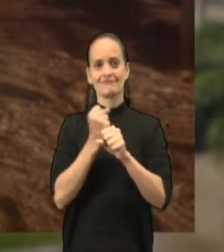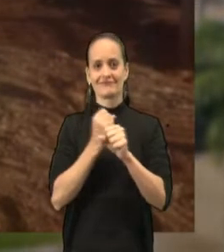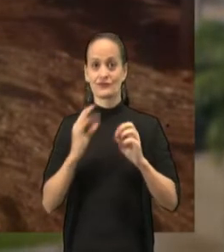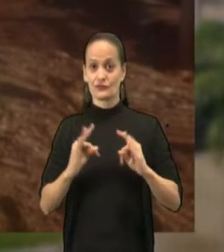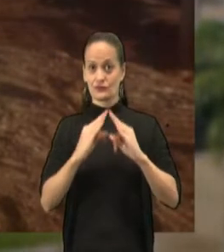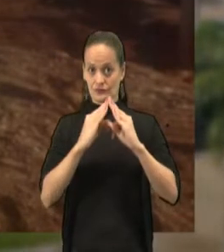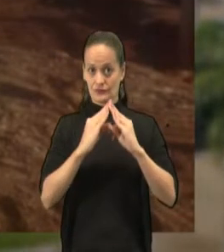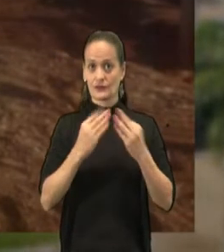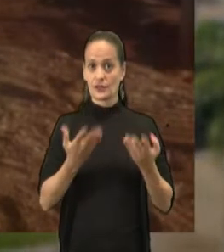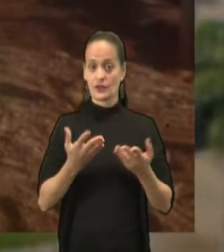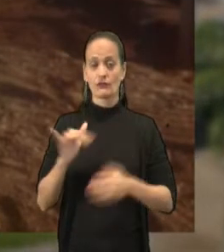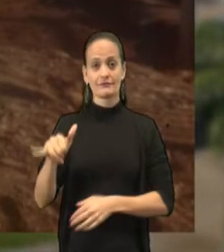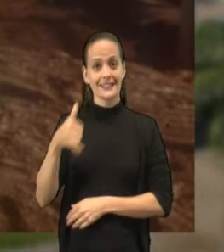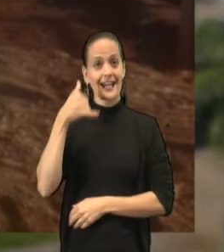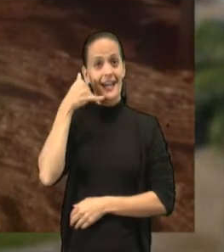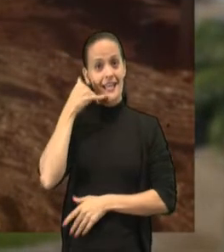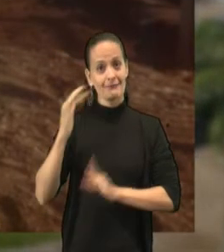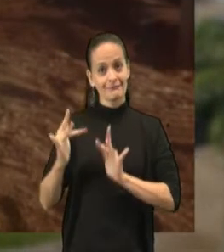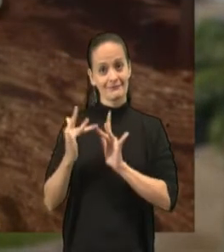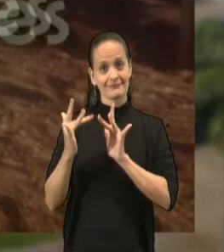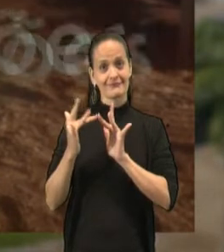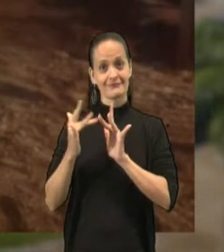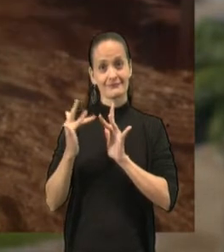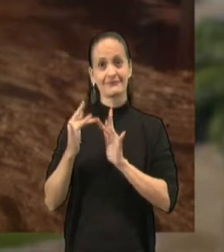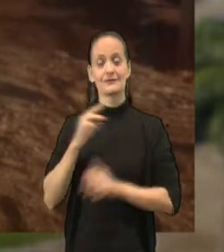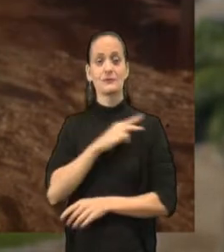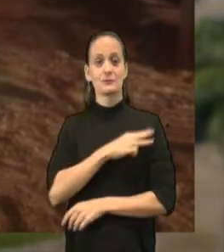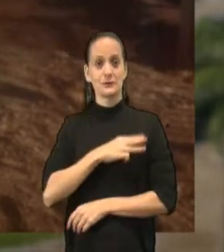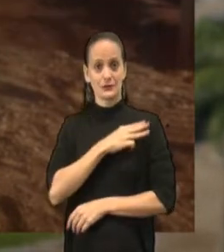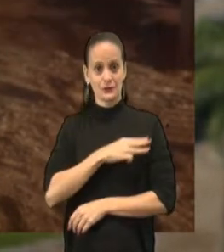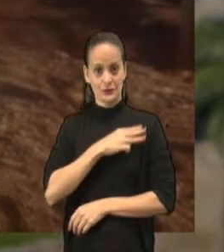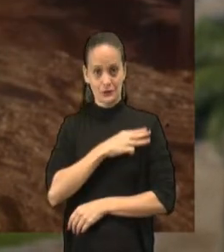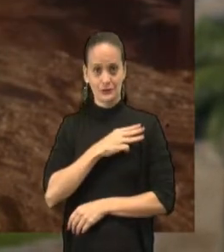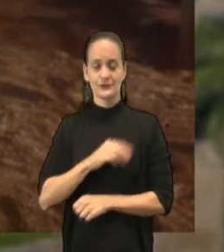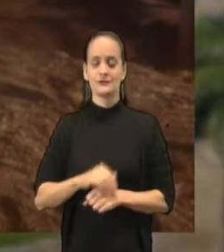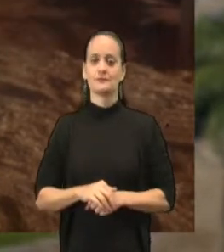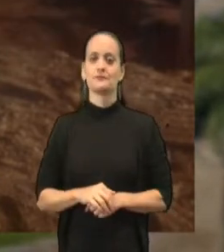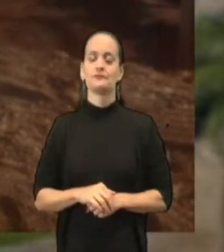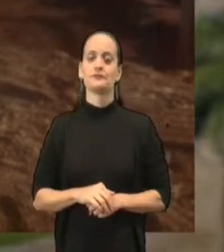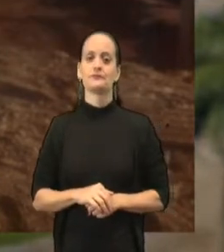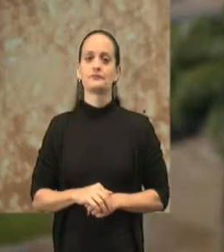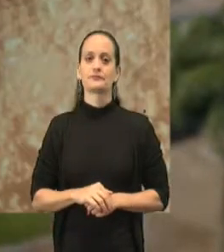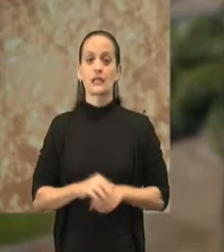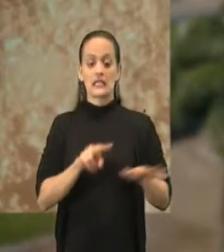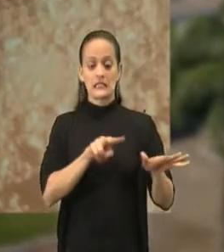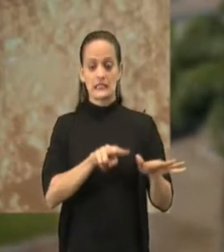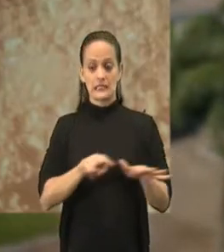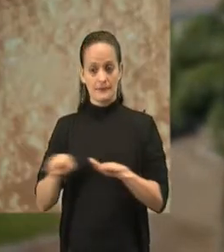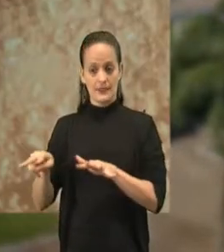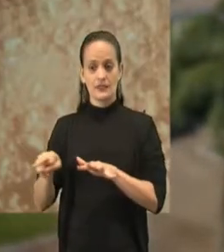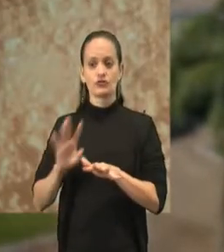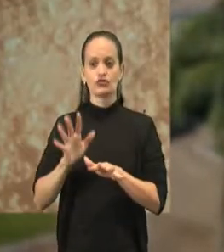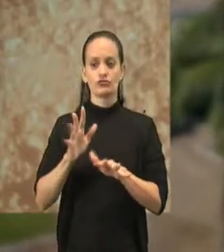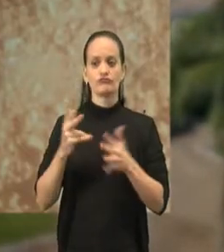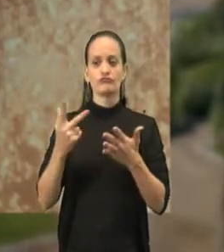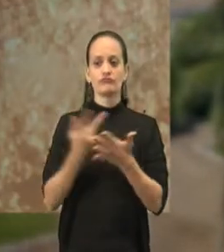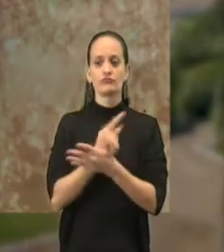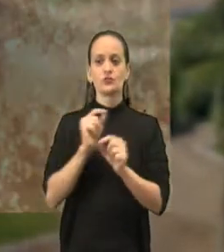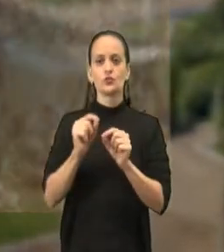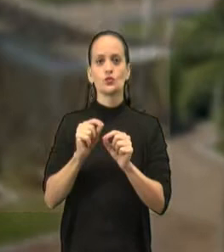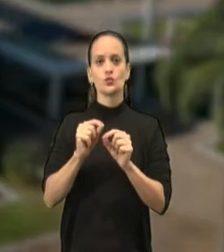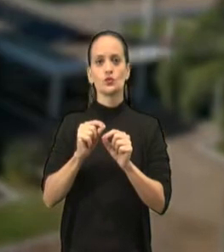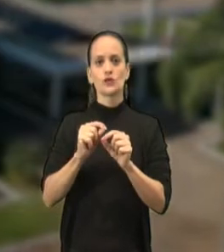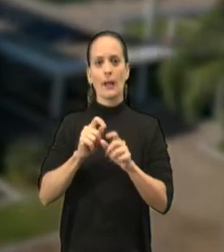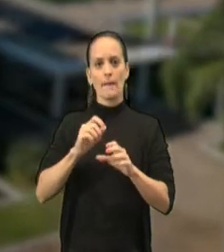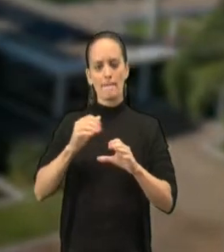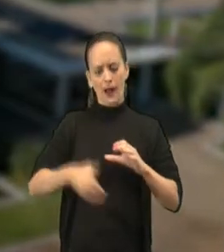tanto, ligue para o Ministério de Missões. Nesta semana, foram realizadas as escavações